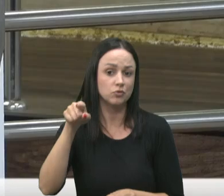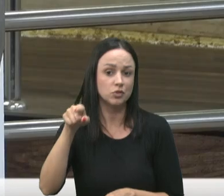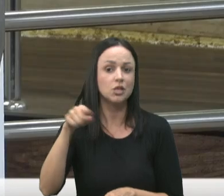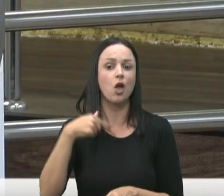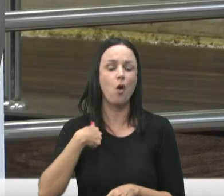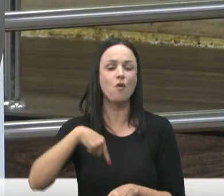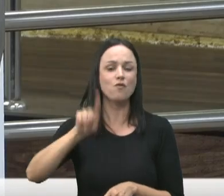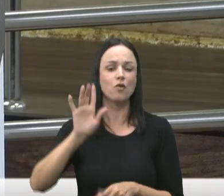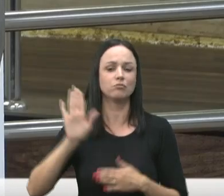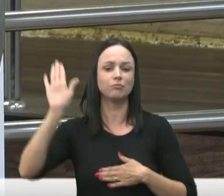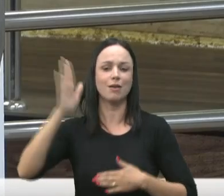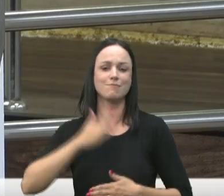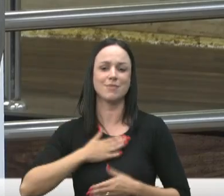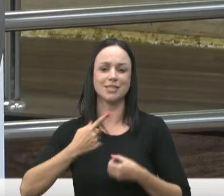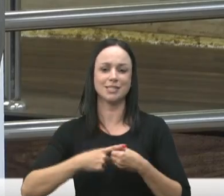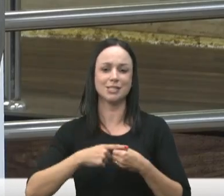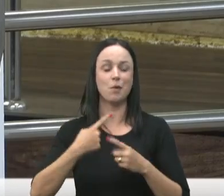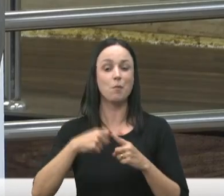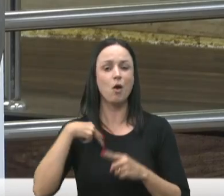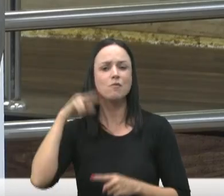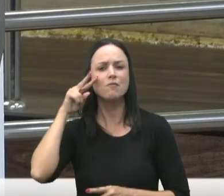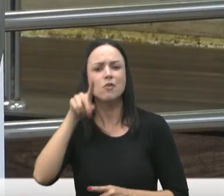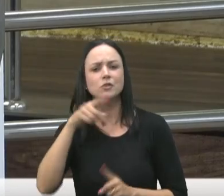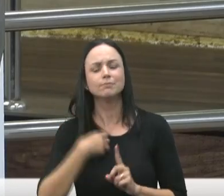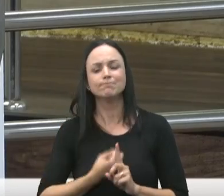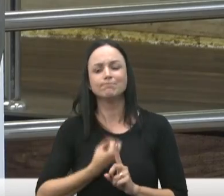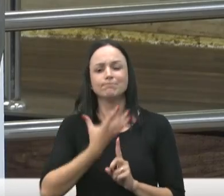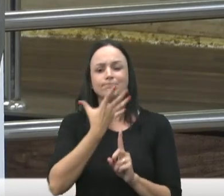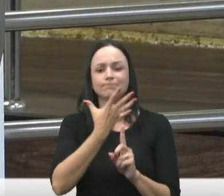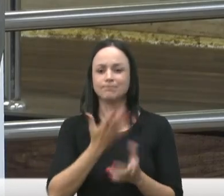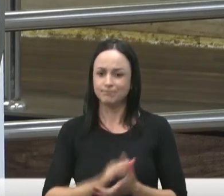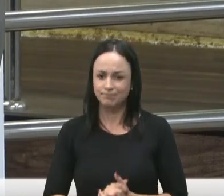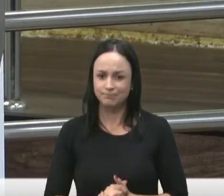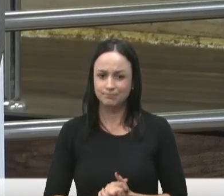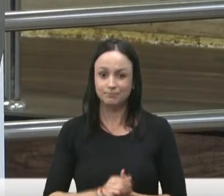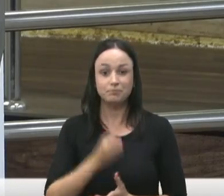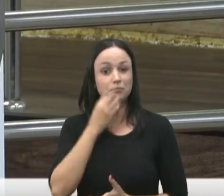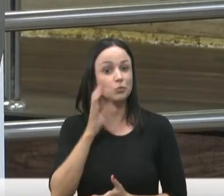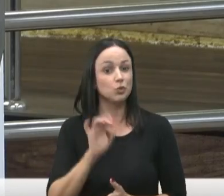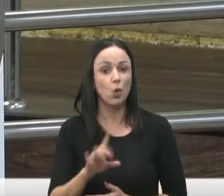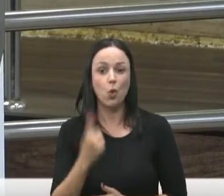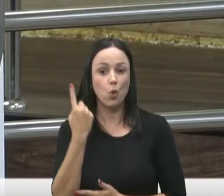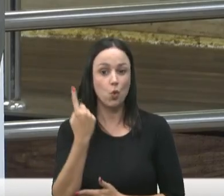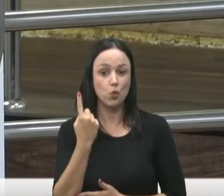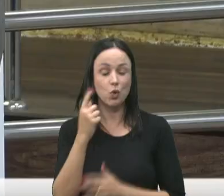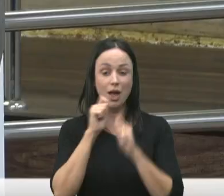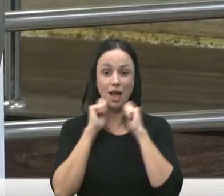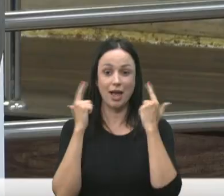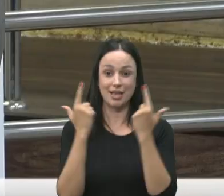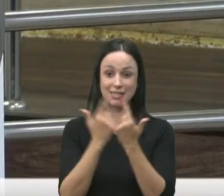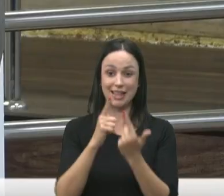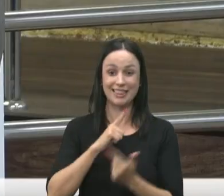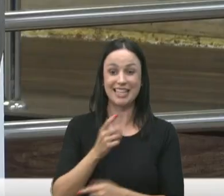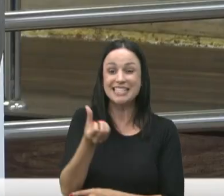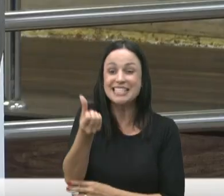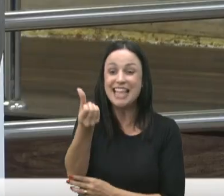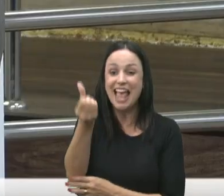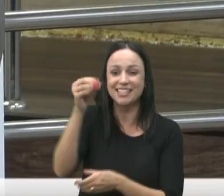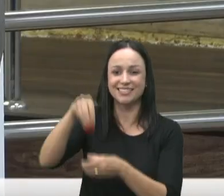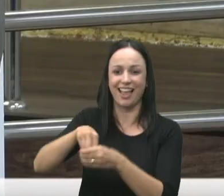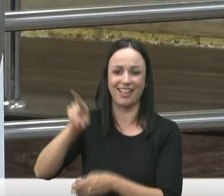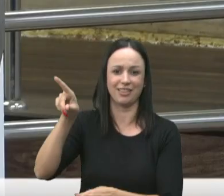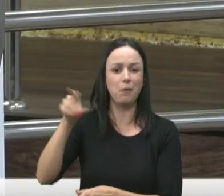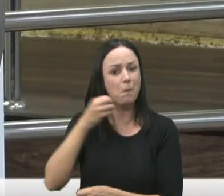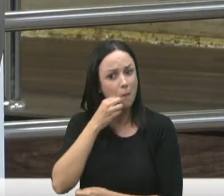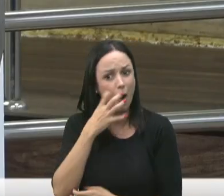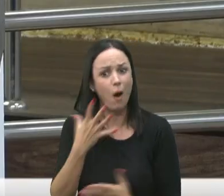na minha cidade, você me inspirou. E que bom que hoje a gente não tem um, só na Assembleia Legislativa nós temos 6. Que